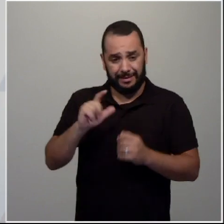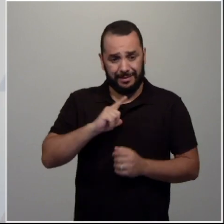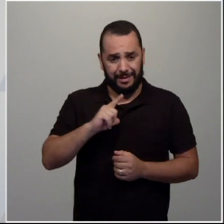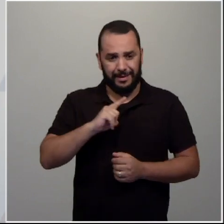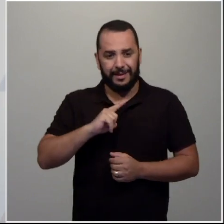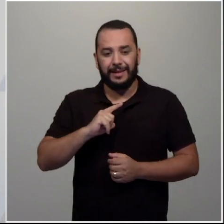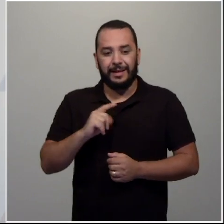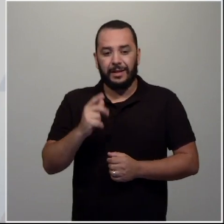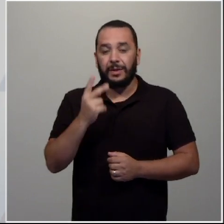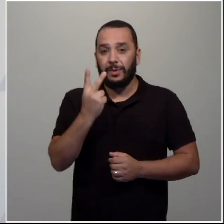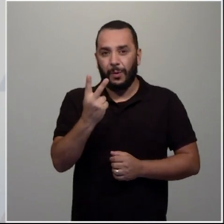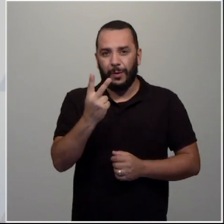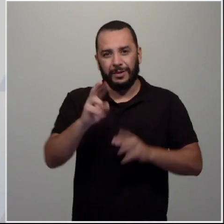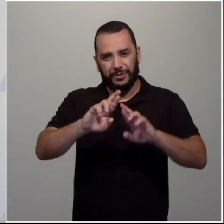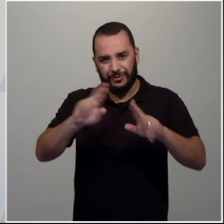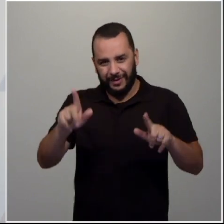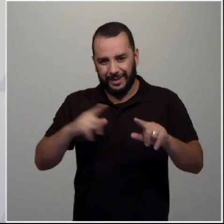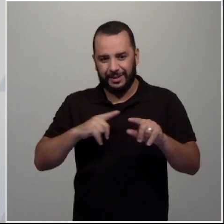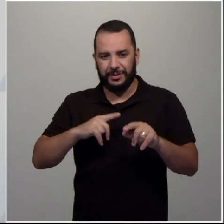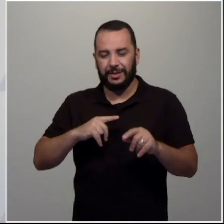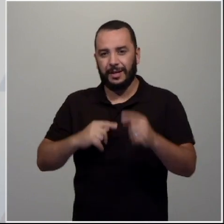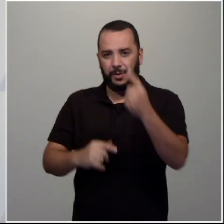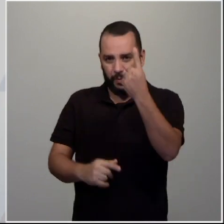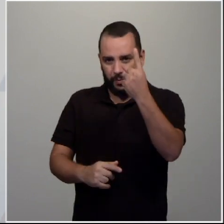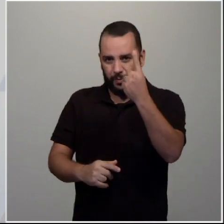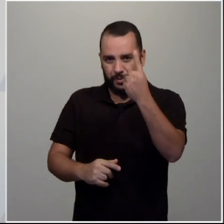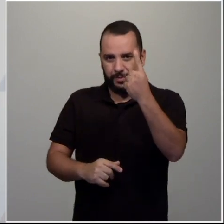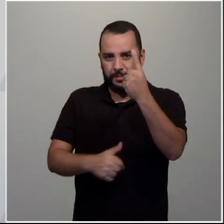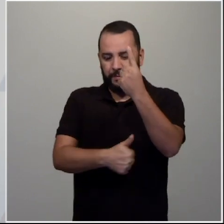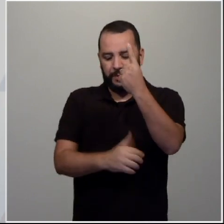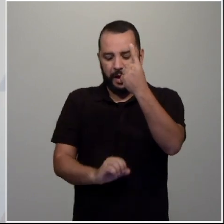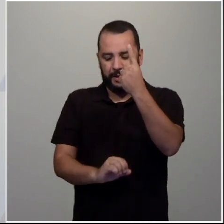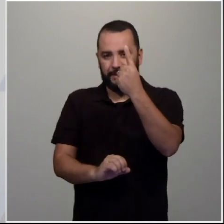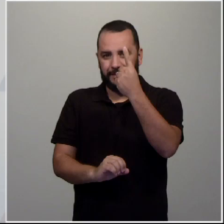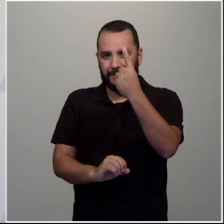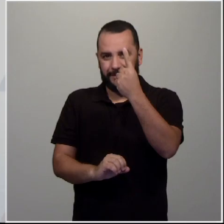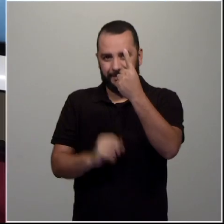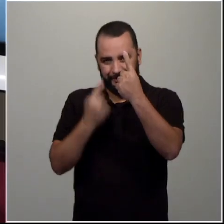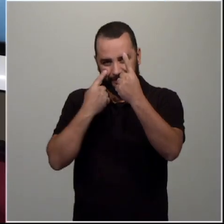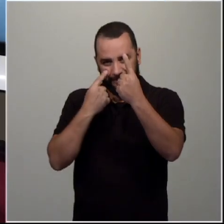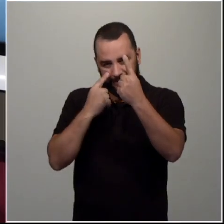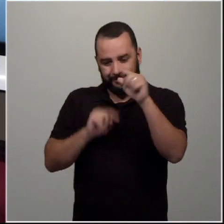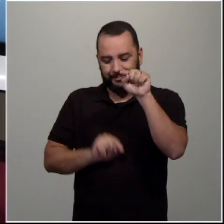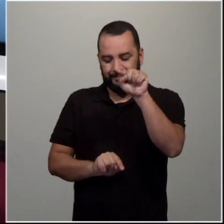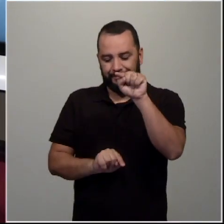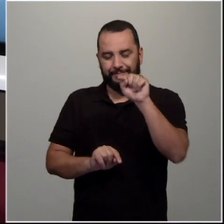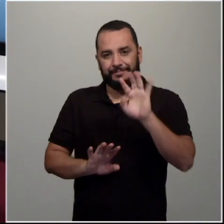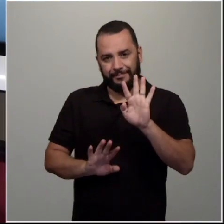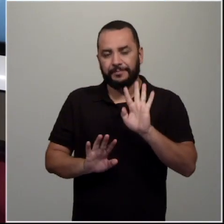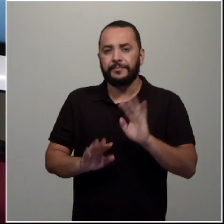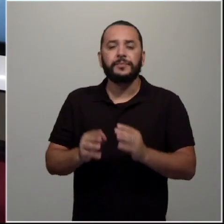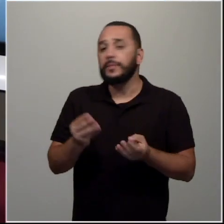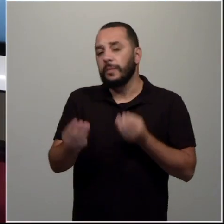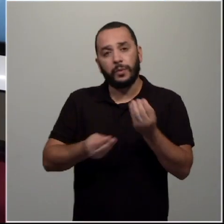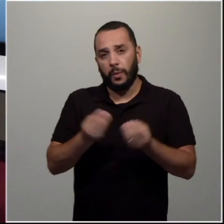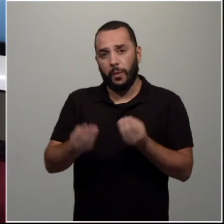dois símbolos distintos um símbolo para 1 e um símbolo para o 10 né ea partir da